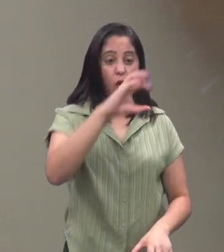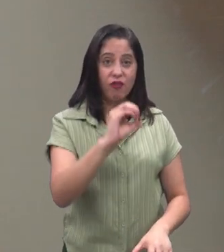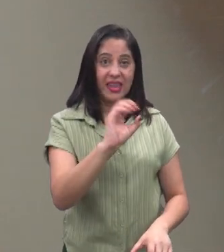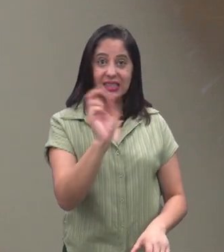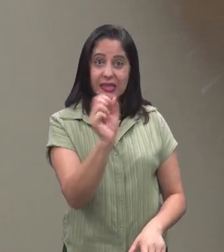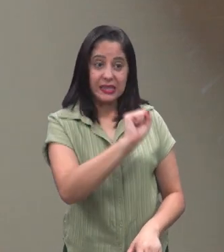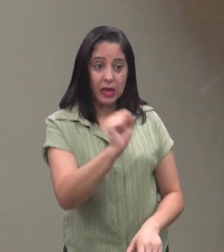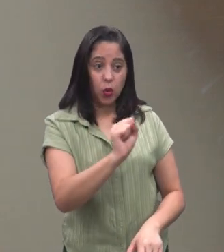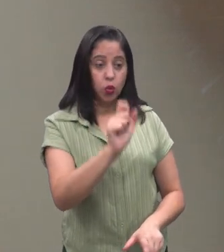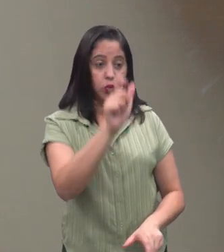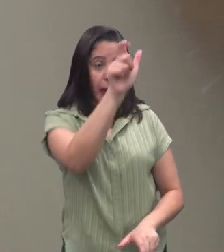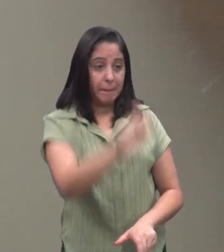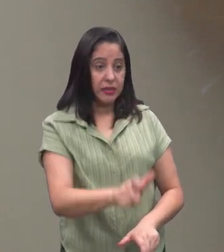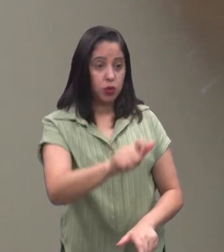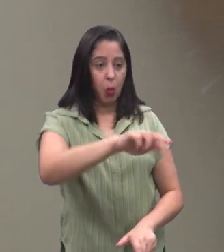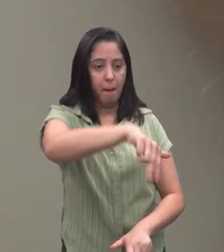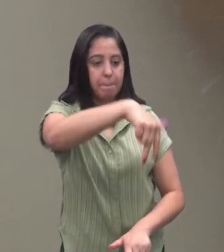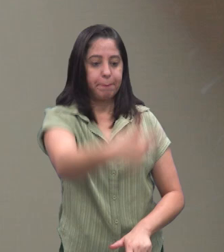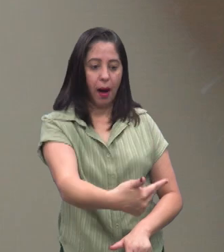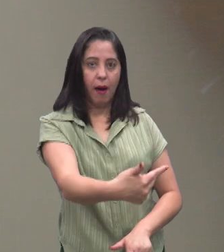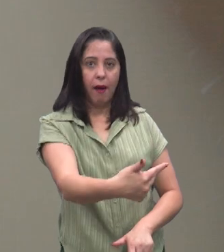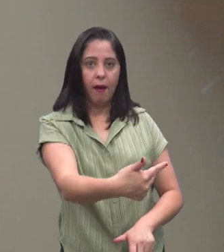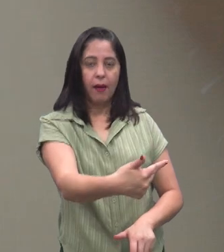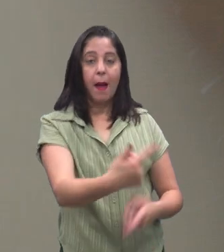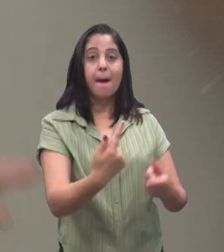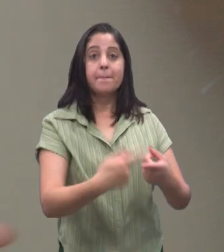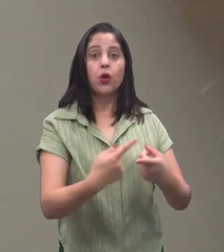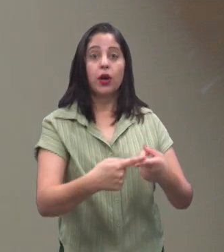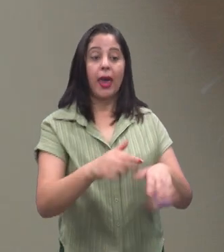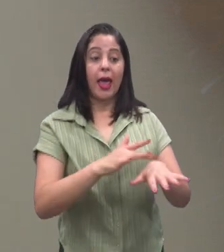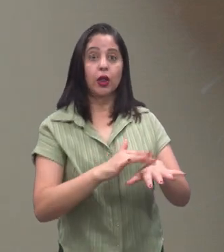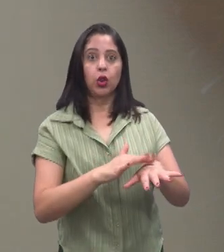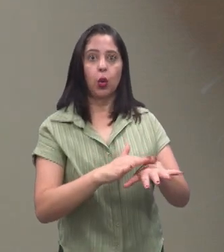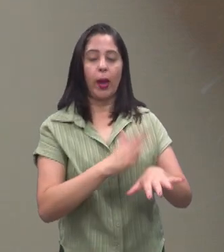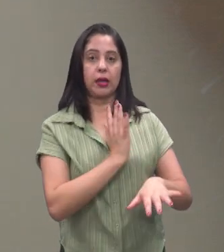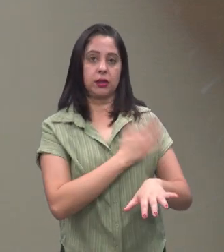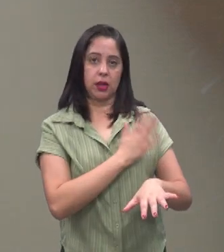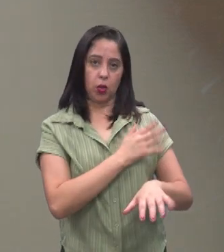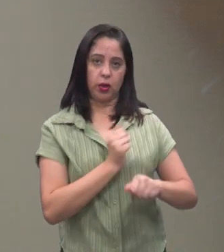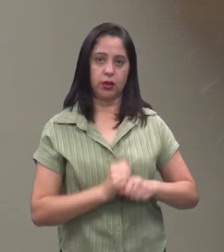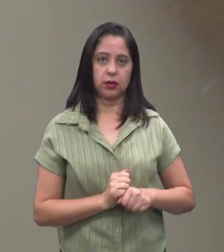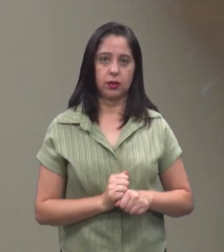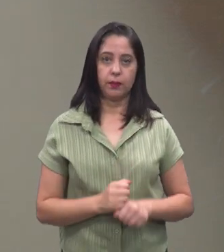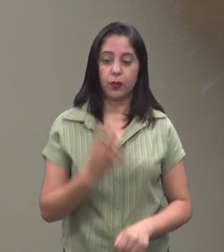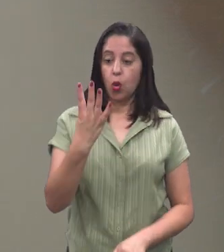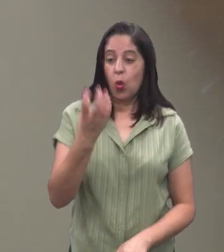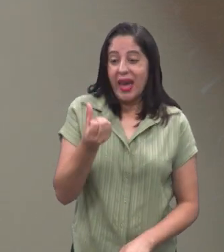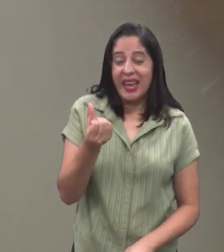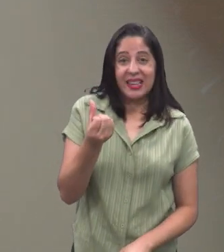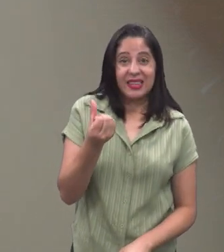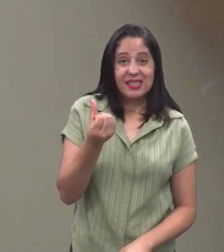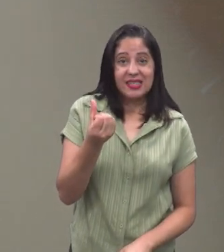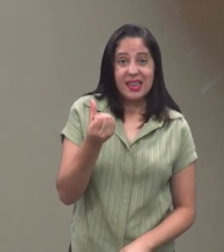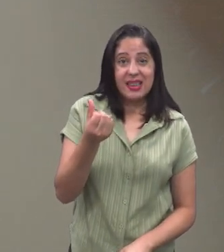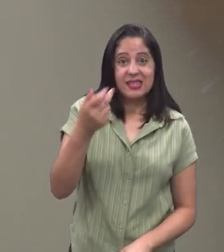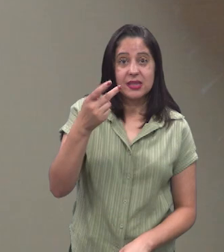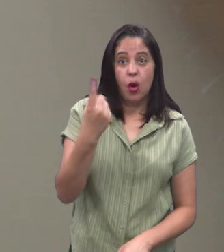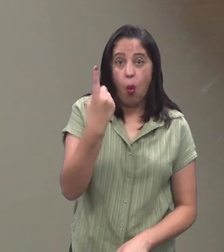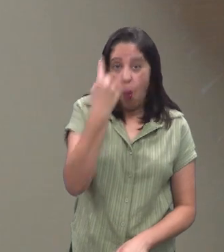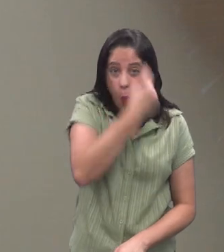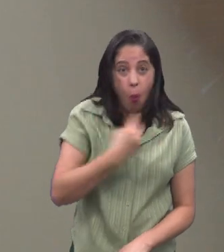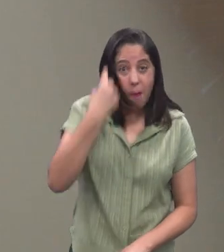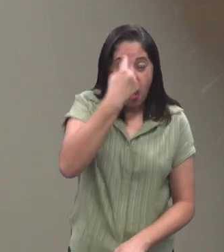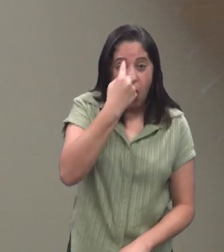uma pessoa morre por doença cardiovascular no nosso país, né? Então, são 46 óbitos por hora.